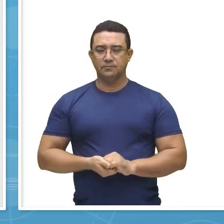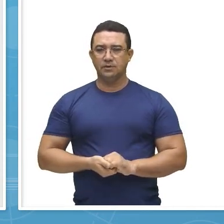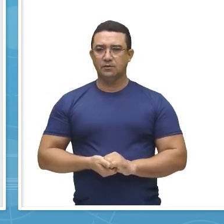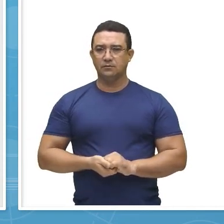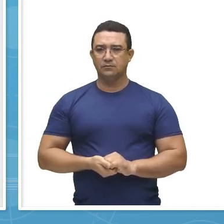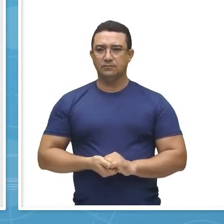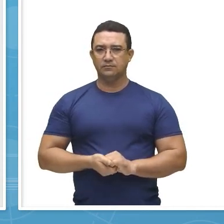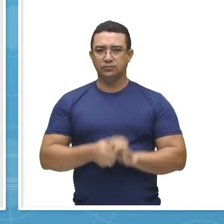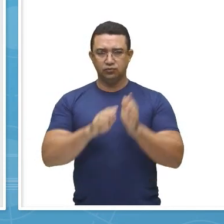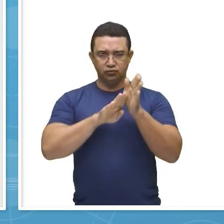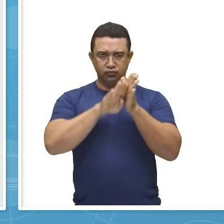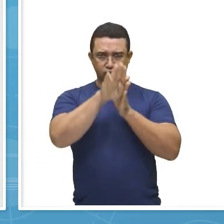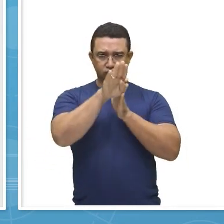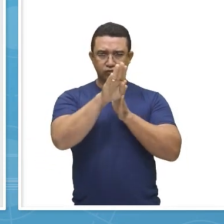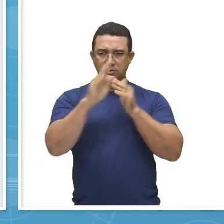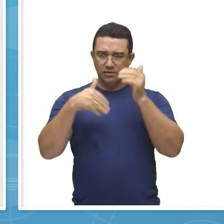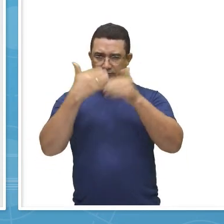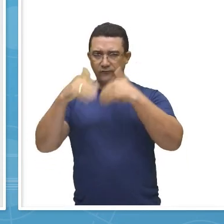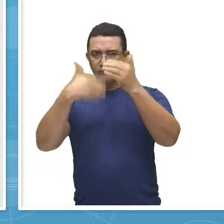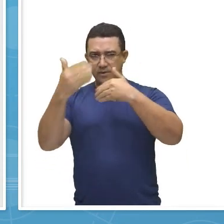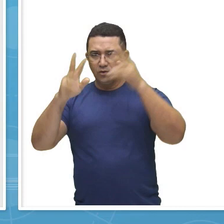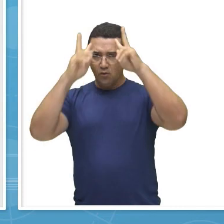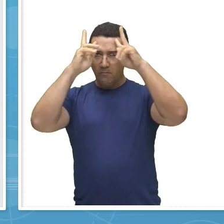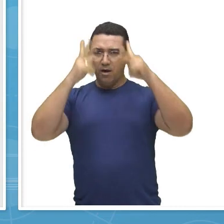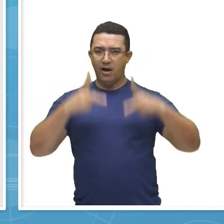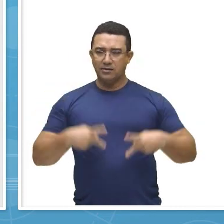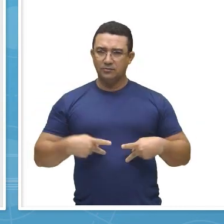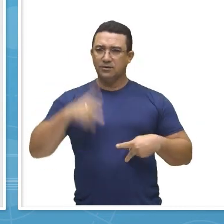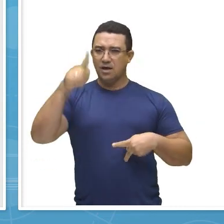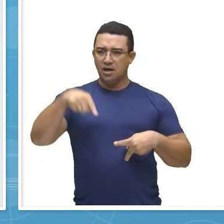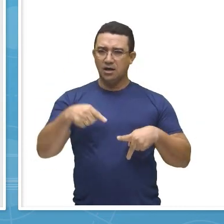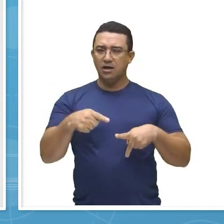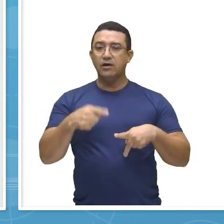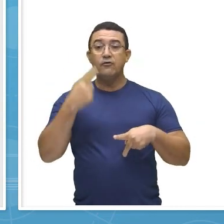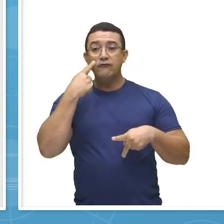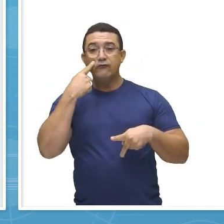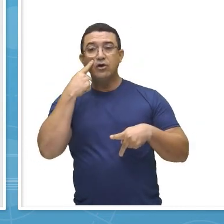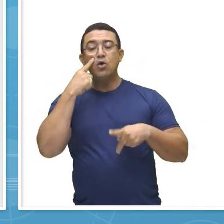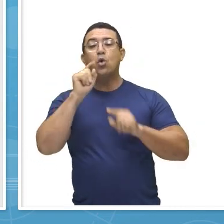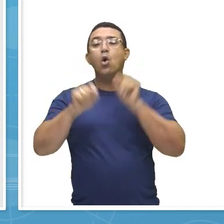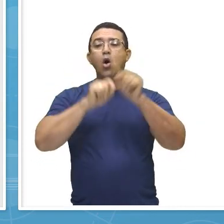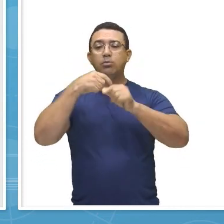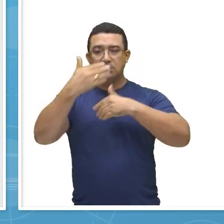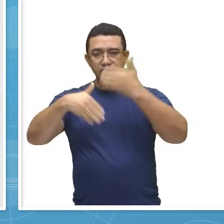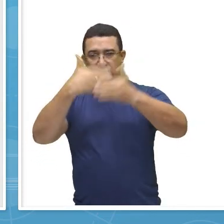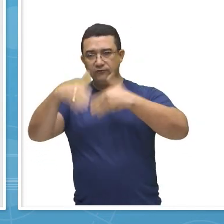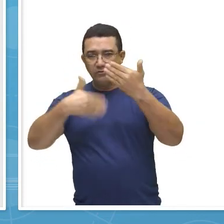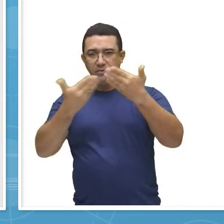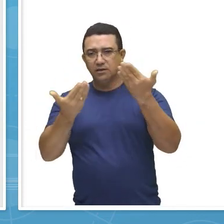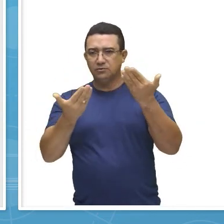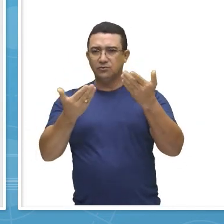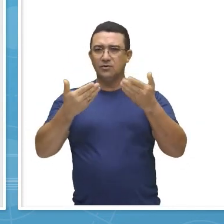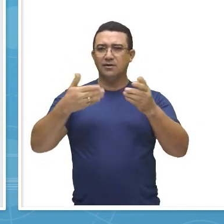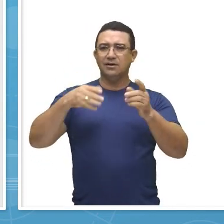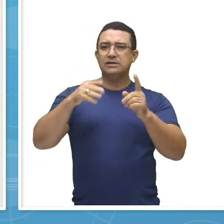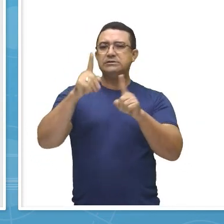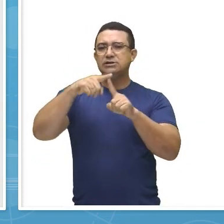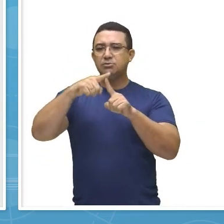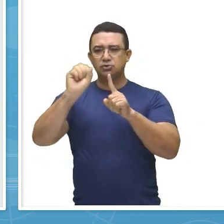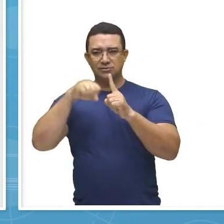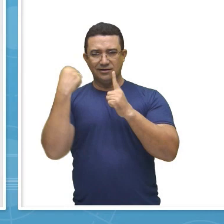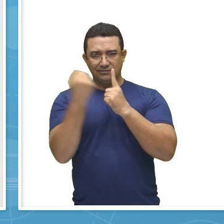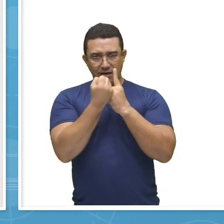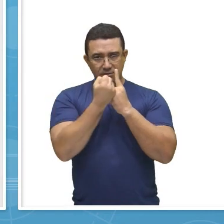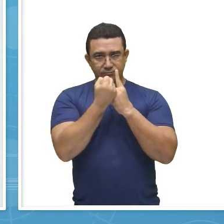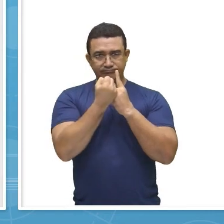uma unidade de medida utilizada para aferir, para medir o grau de desenvolvimento de uma determinada sociedade, que vai